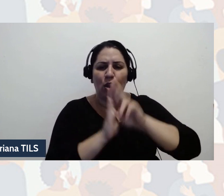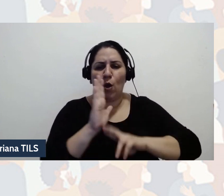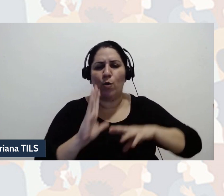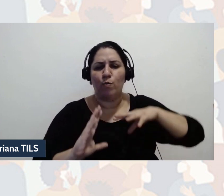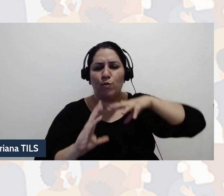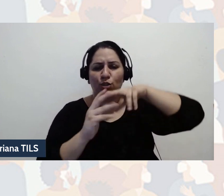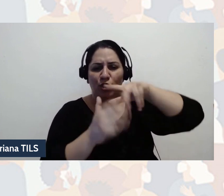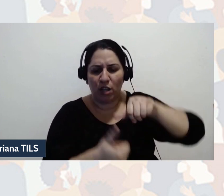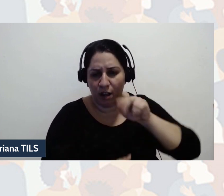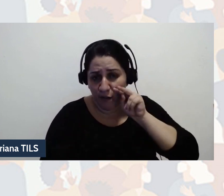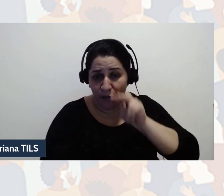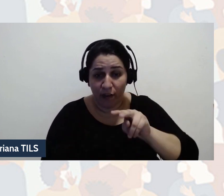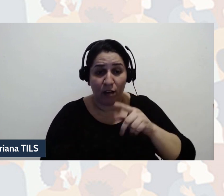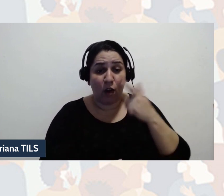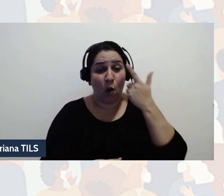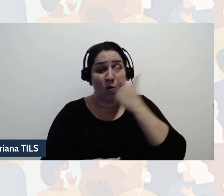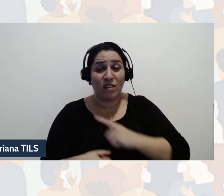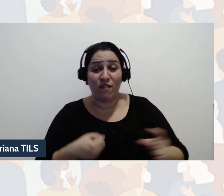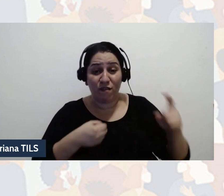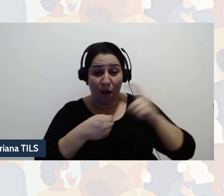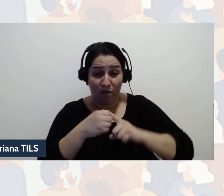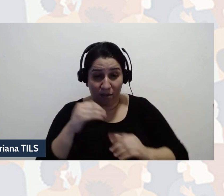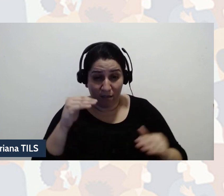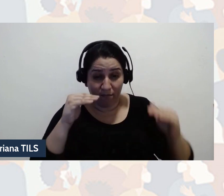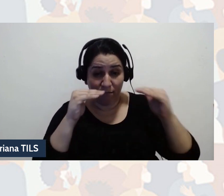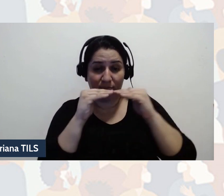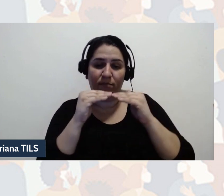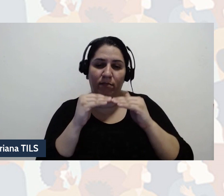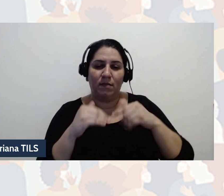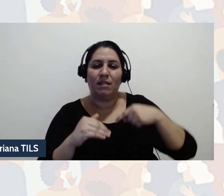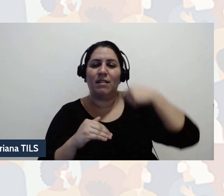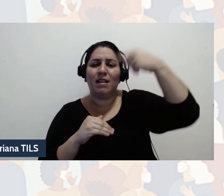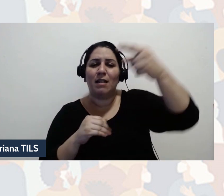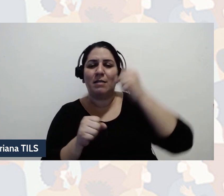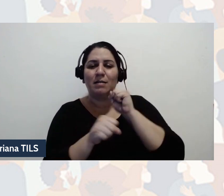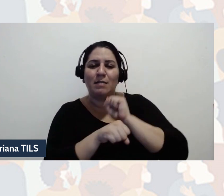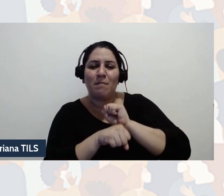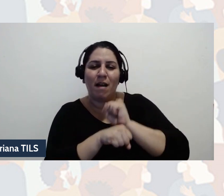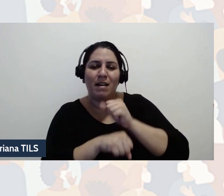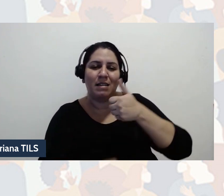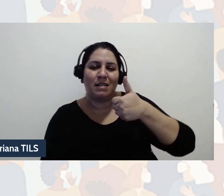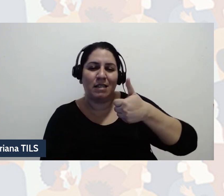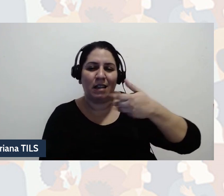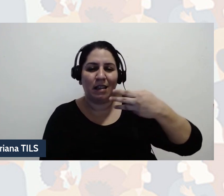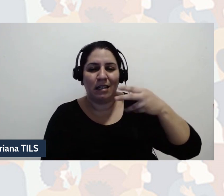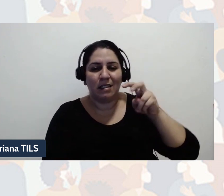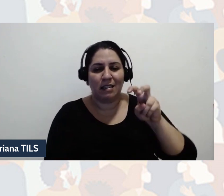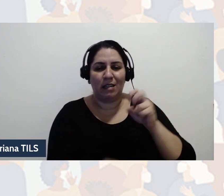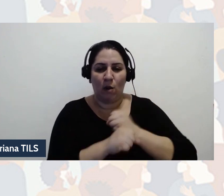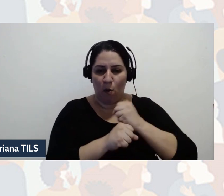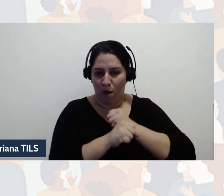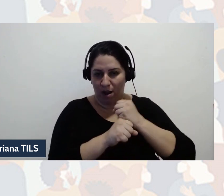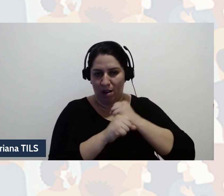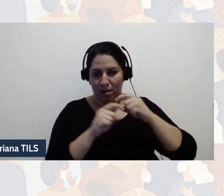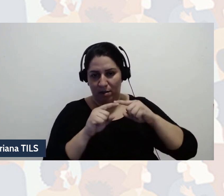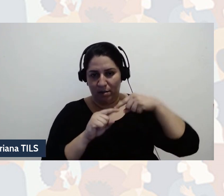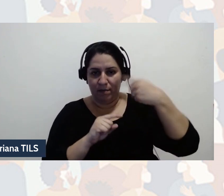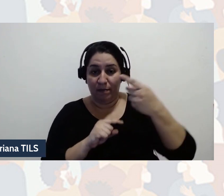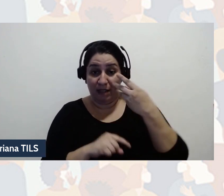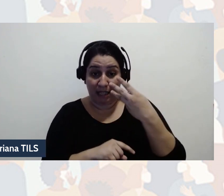atingida daqui a 135 anos. Ou seja, a pandemia atrasou a projeção de igualdade de gênero em 36